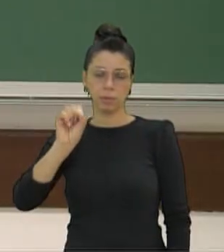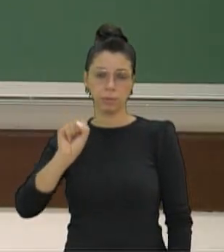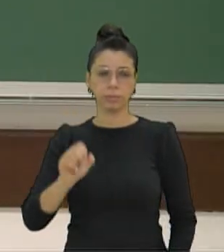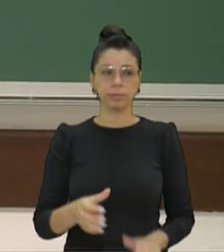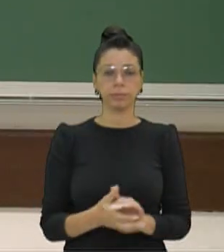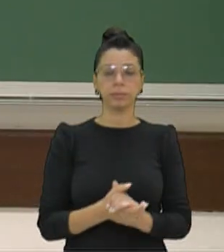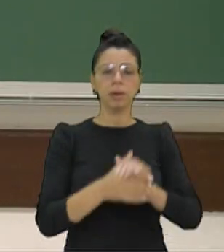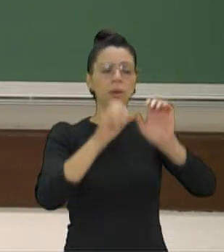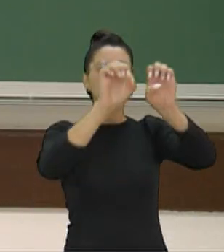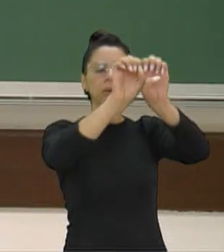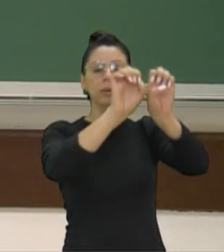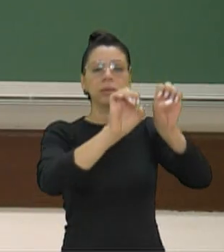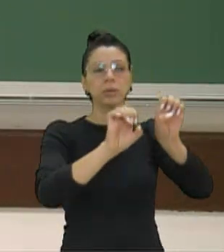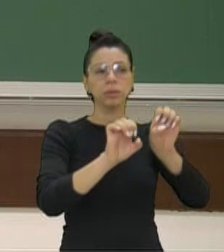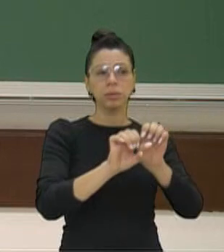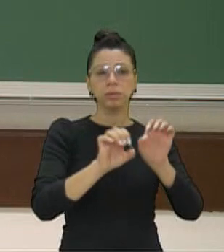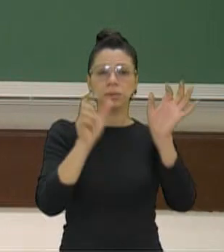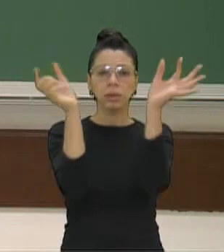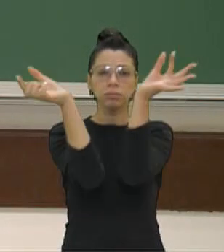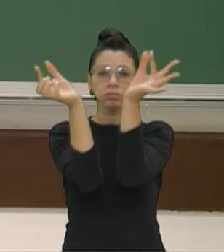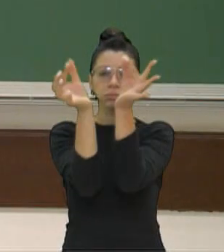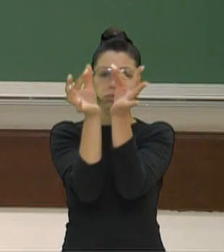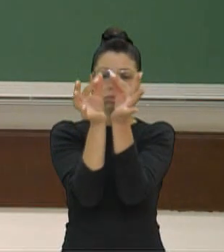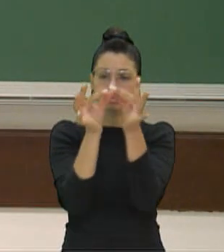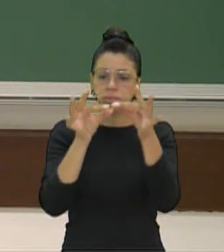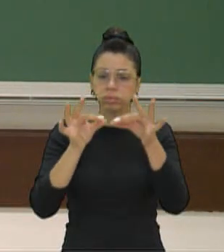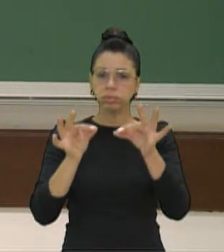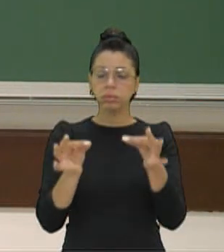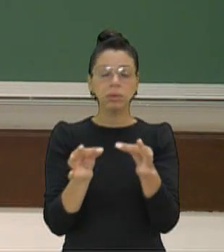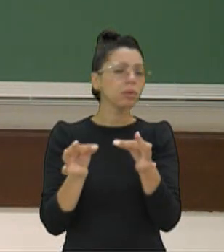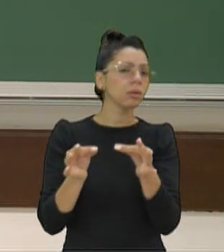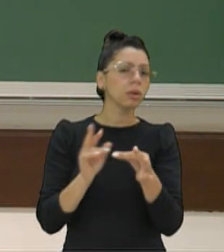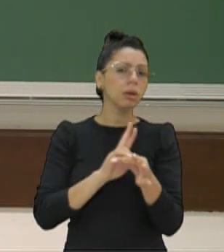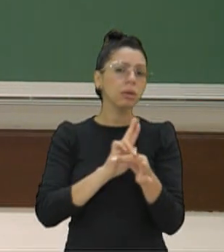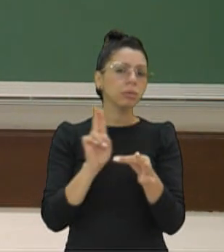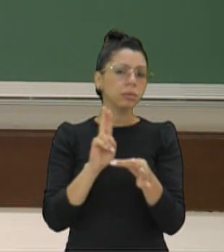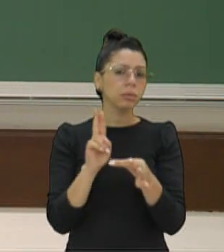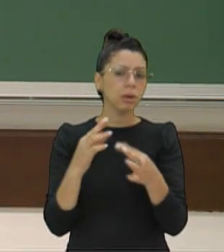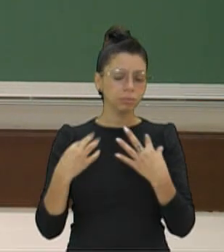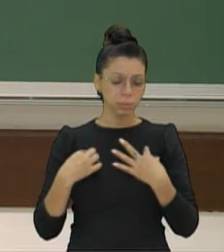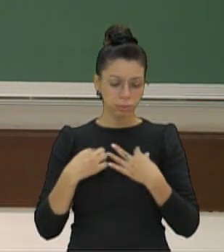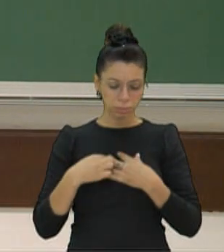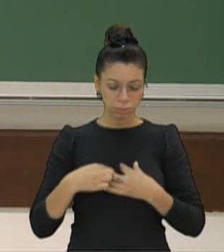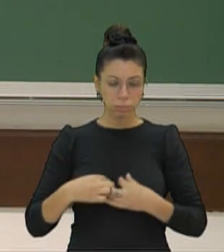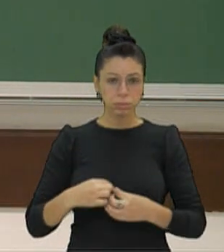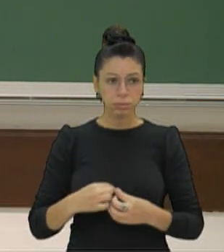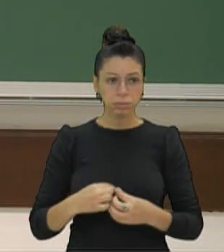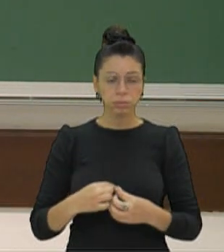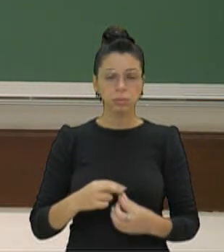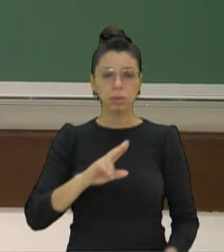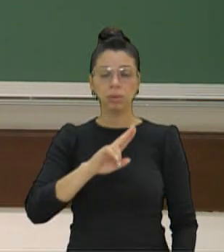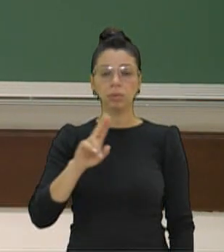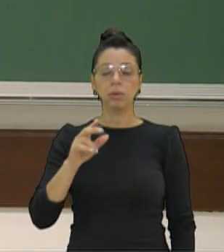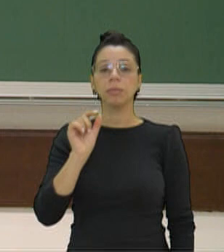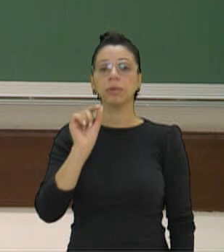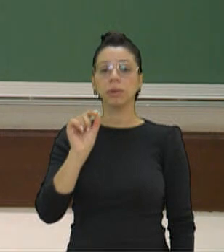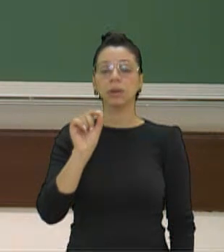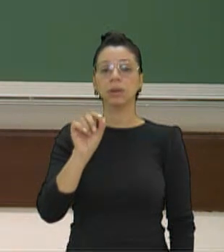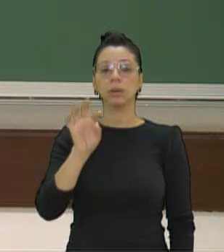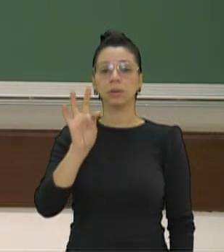um cano, né, esse canal por onde o ar desce, como que ele é chamado? A nossa